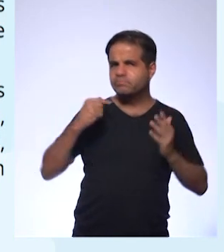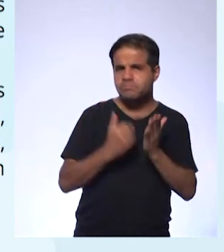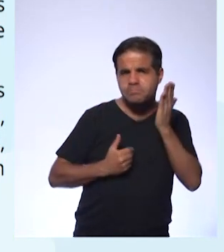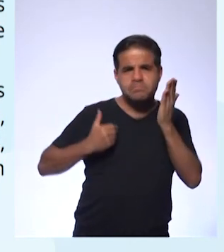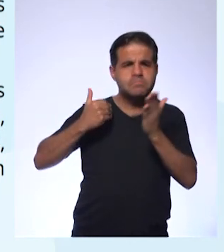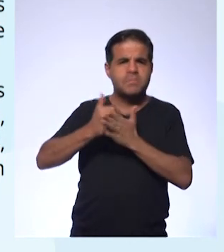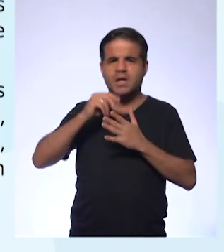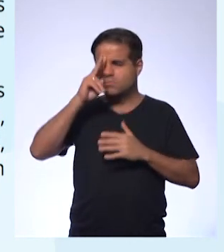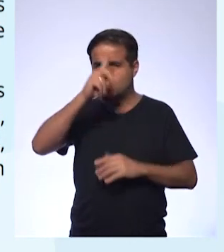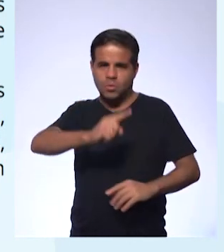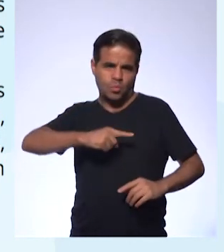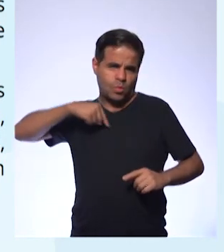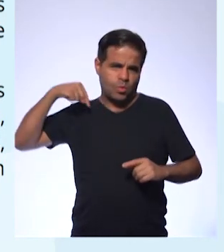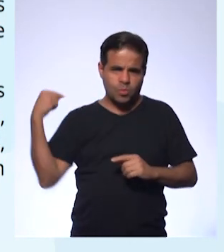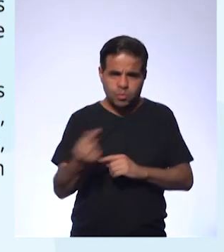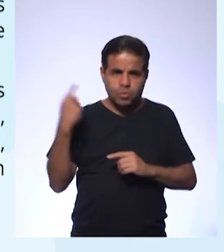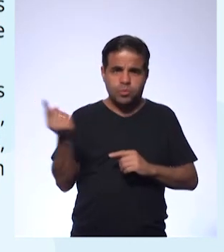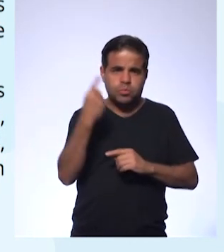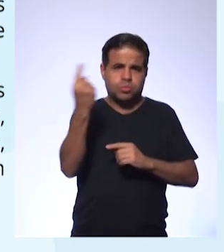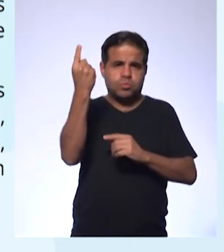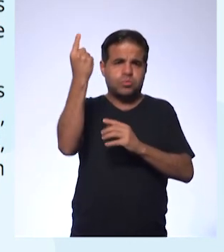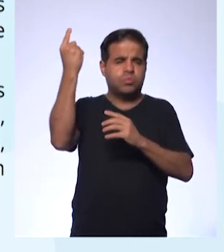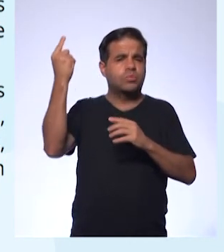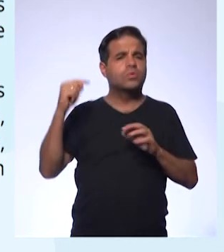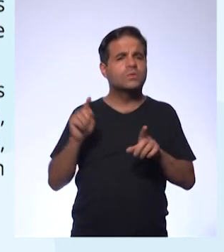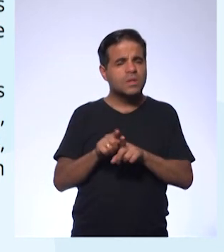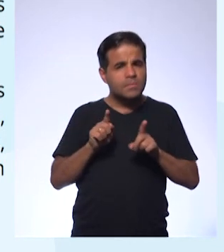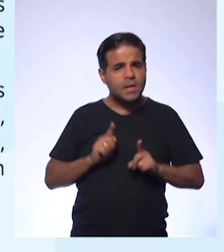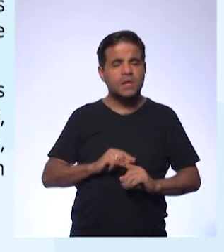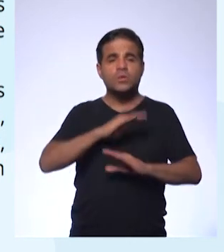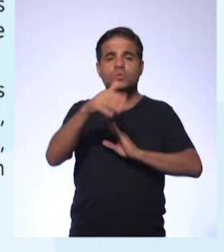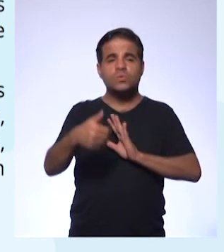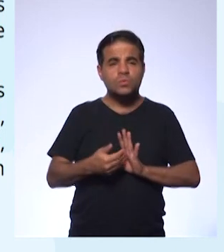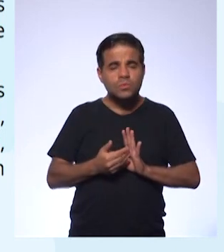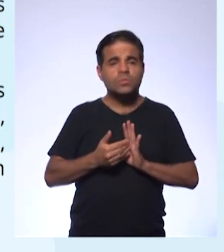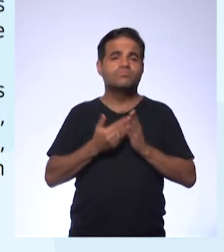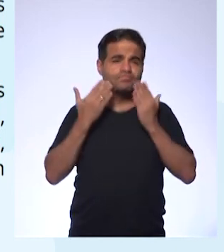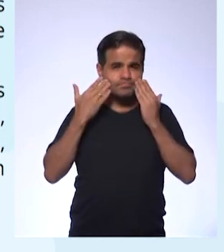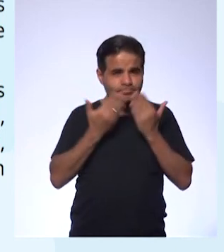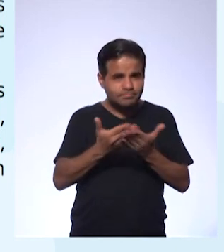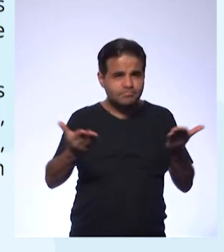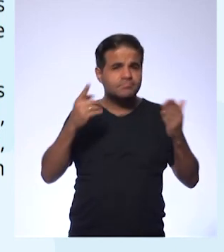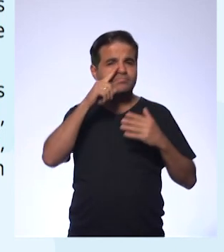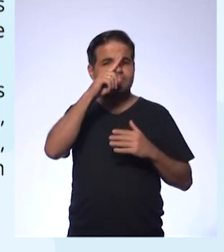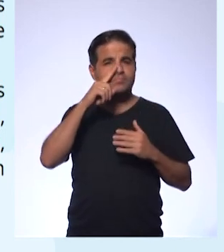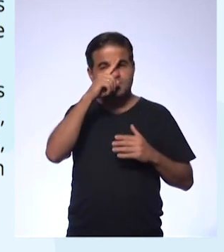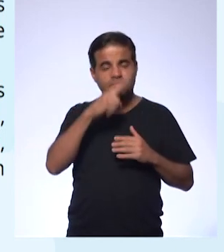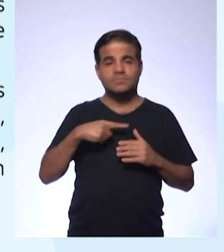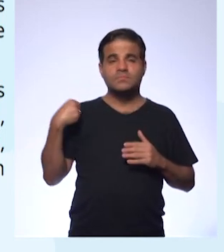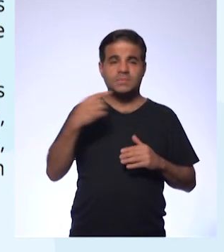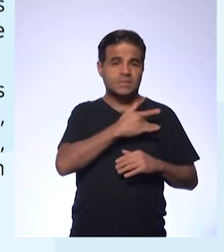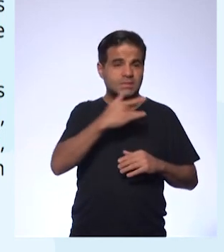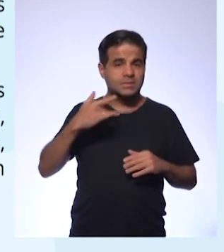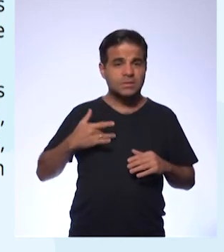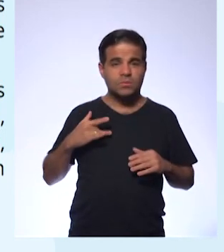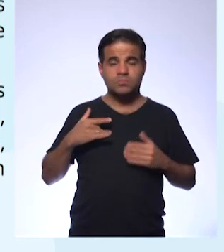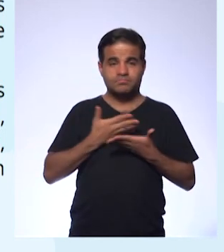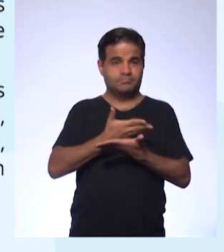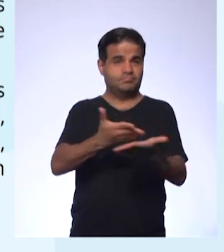fortes, como furacões e tornados. Tudo isso exacerba os riscos relacionados à saúde